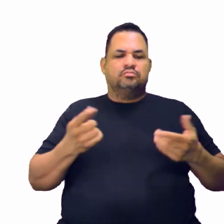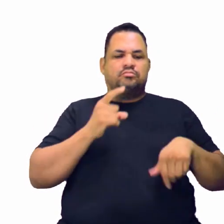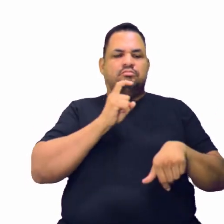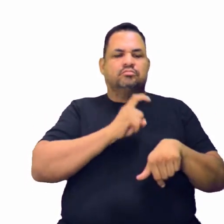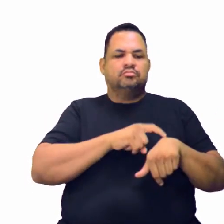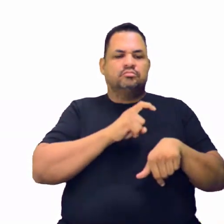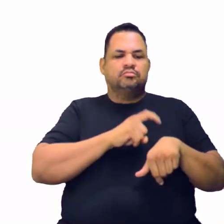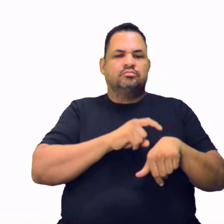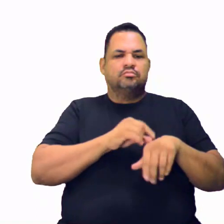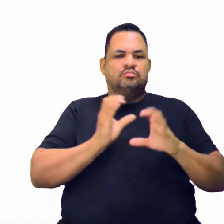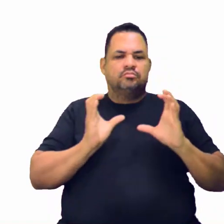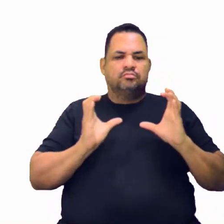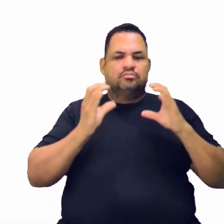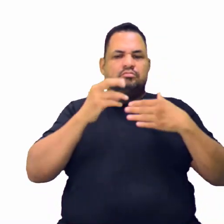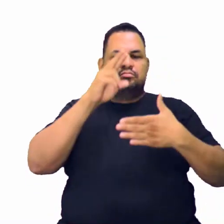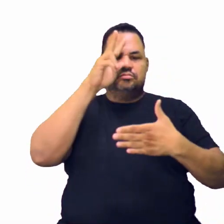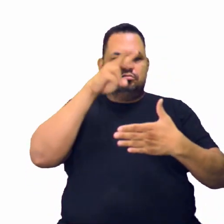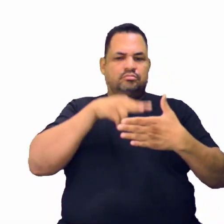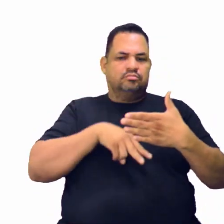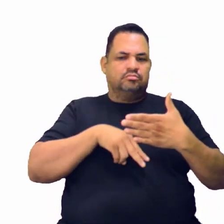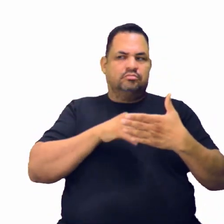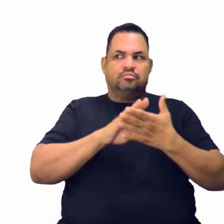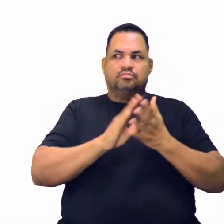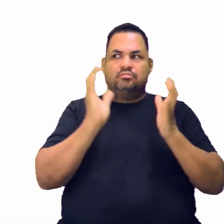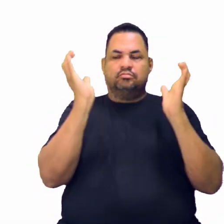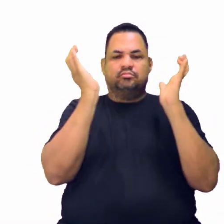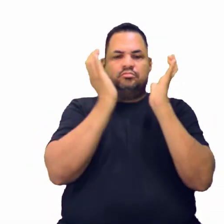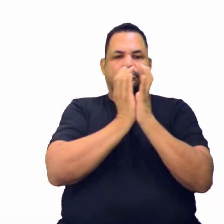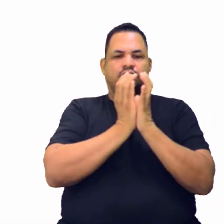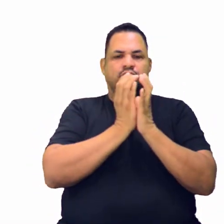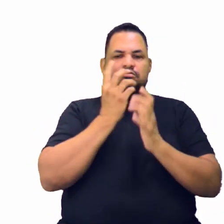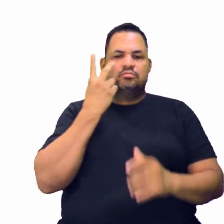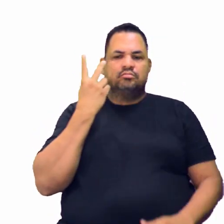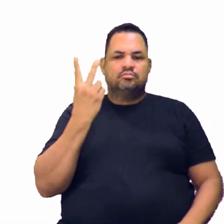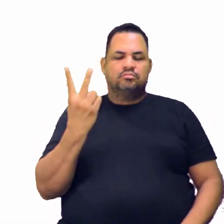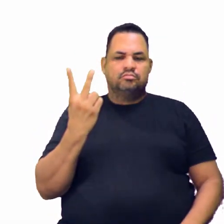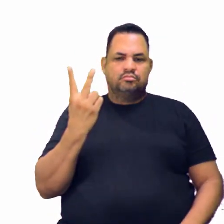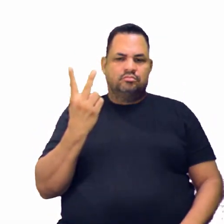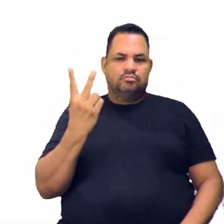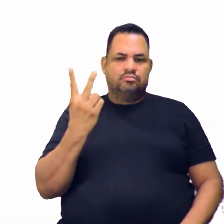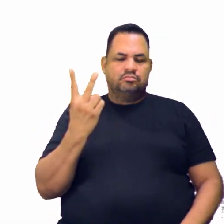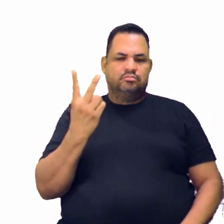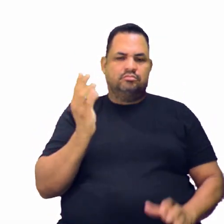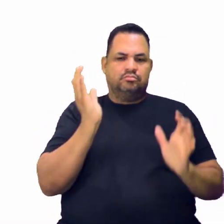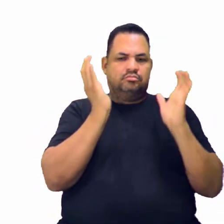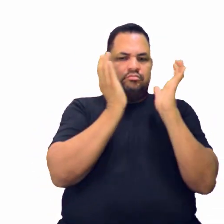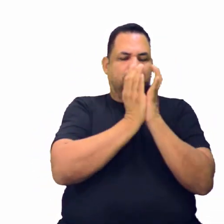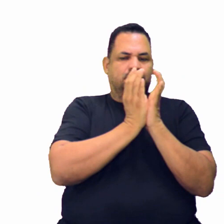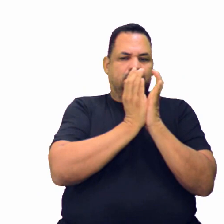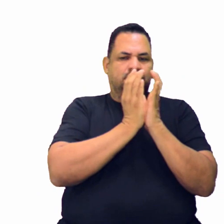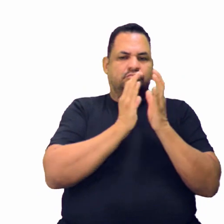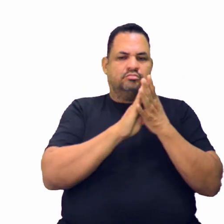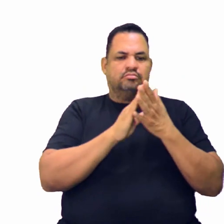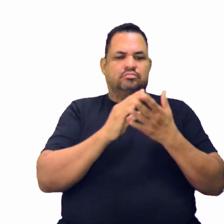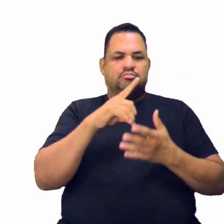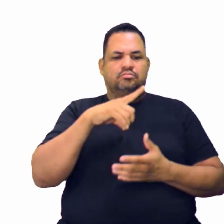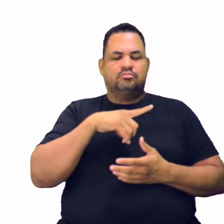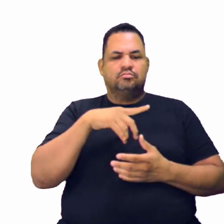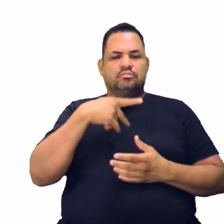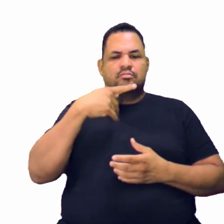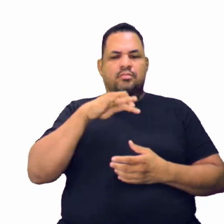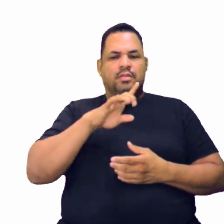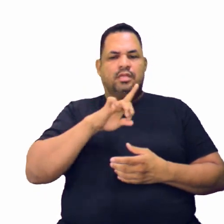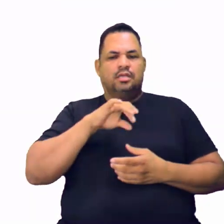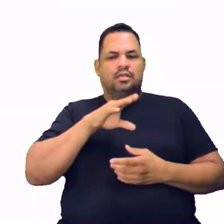do nosso clube de leitura. Nós estamos na unidade 2. Unidade 2, com Pedro